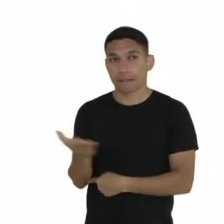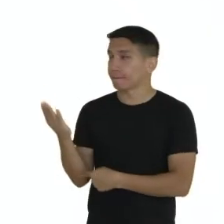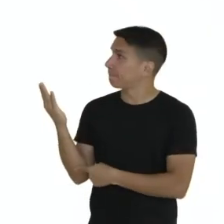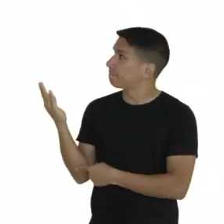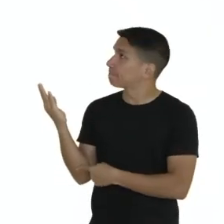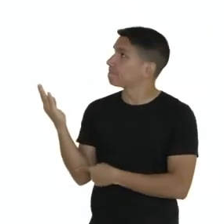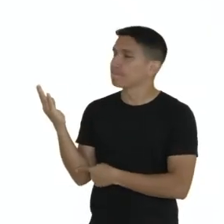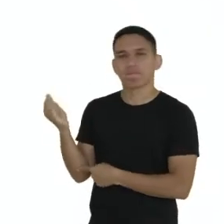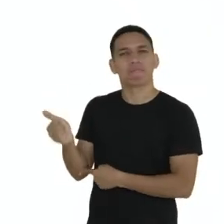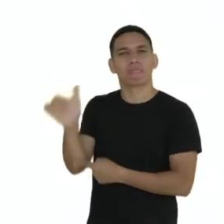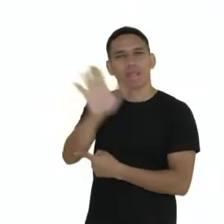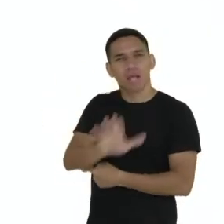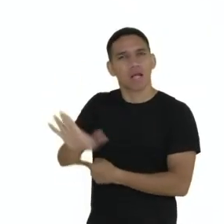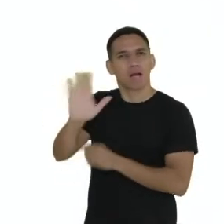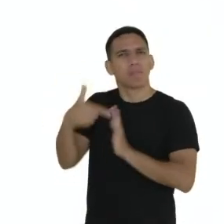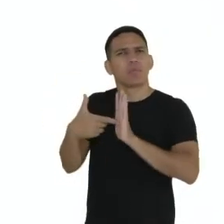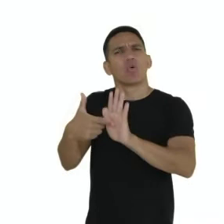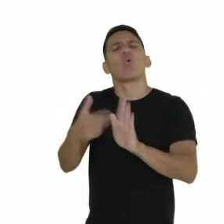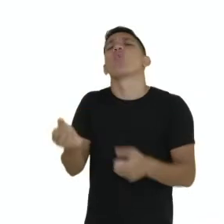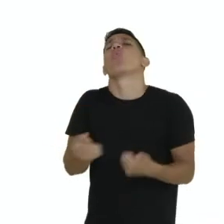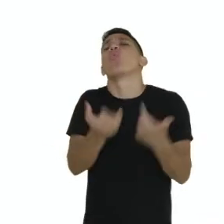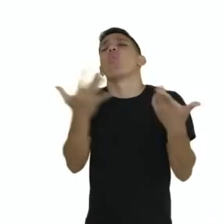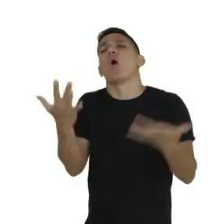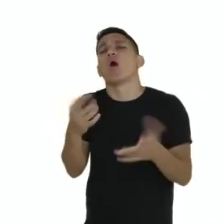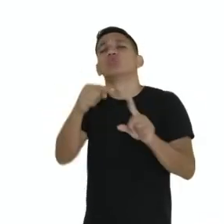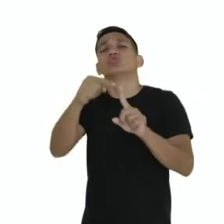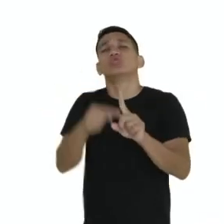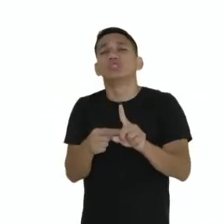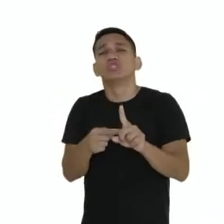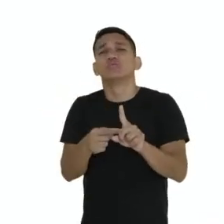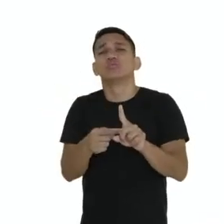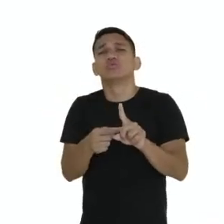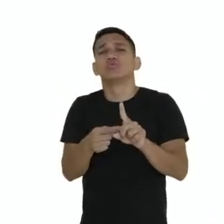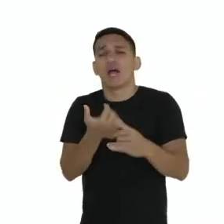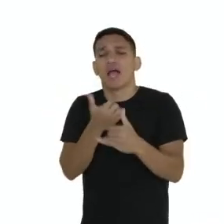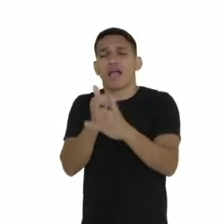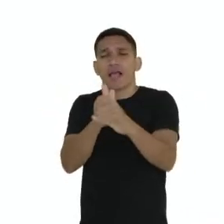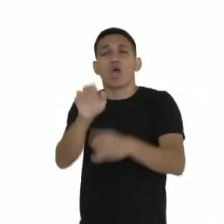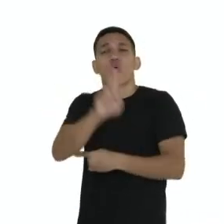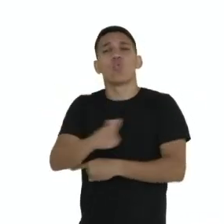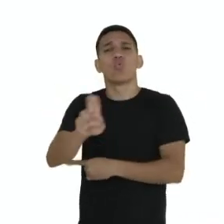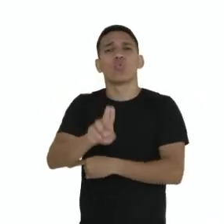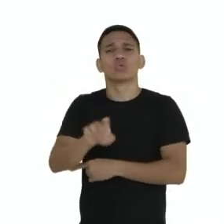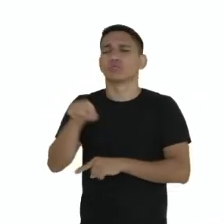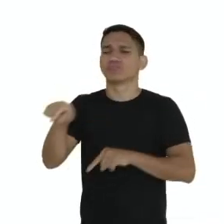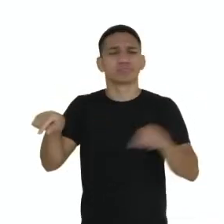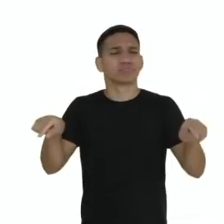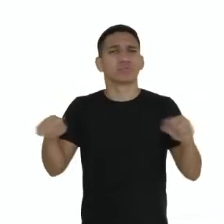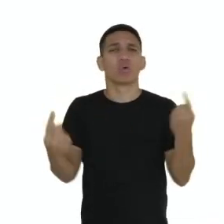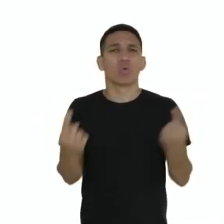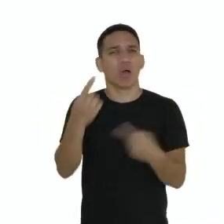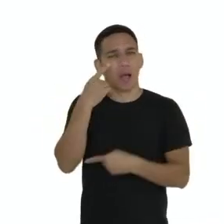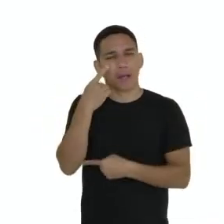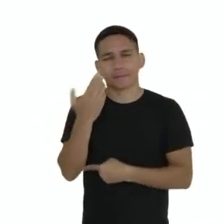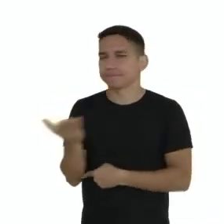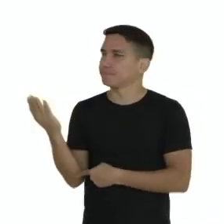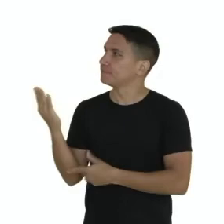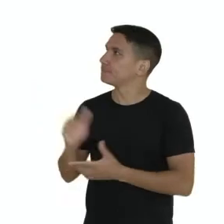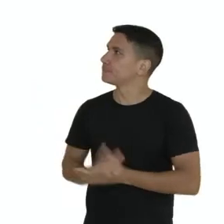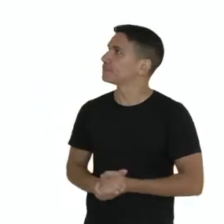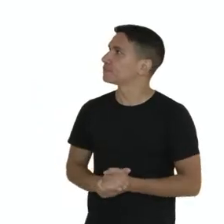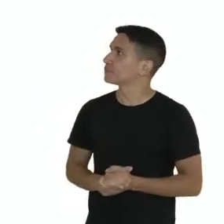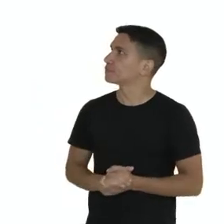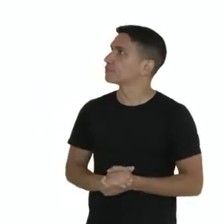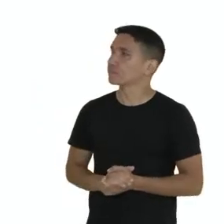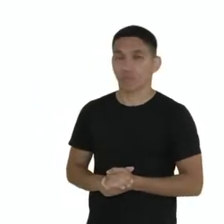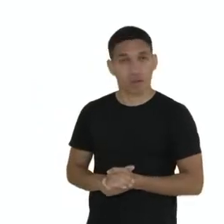A imagem a seguir utiliza qual tipo de fonte energética para a geração de energia elétrica? Veja o que nós temos. Nós temos